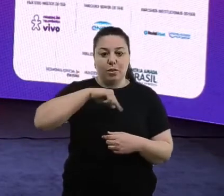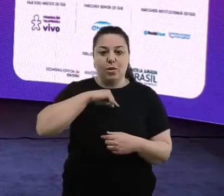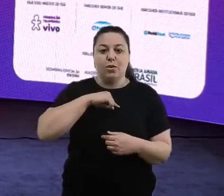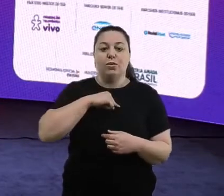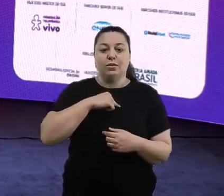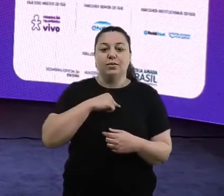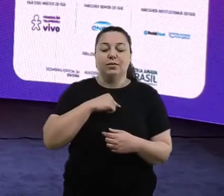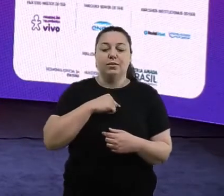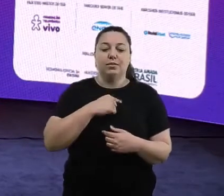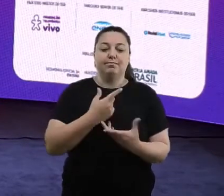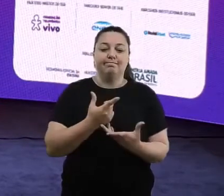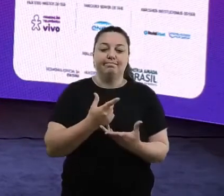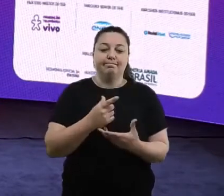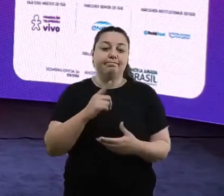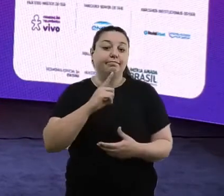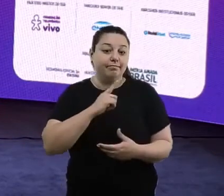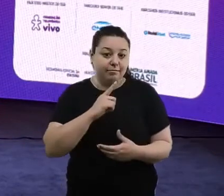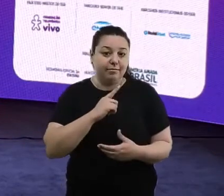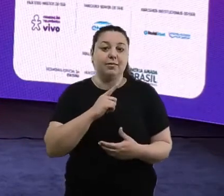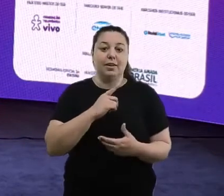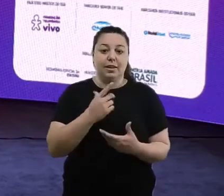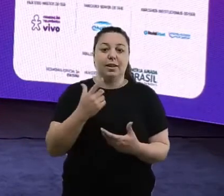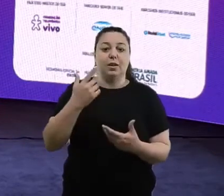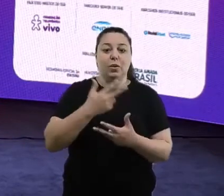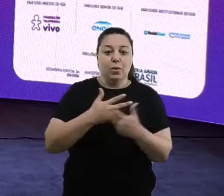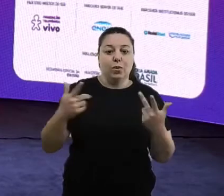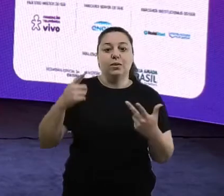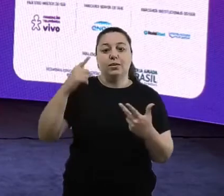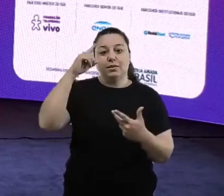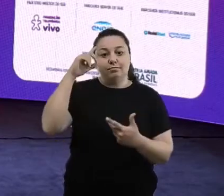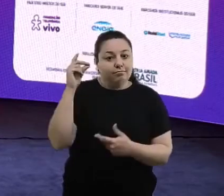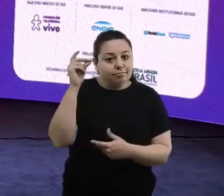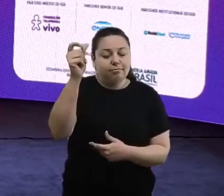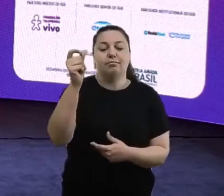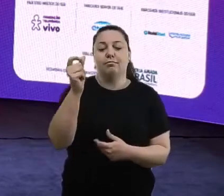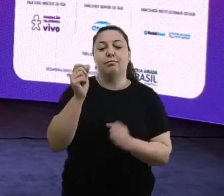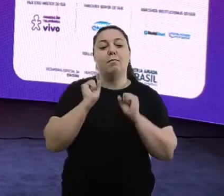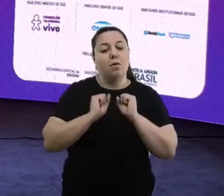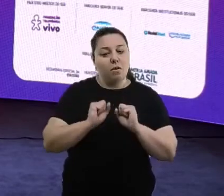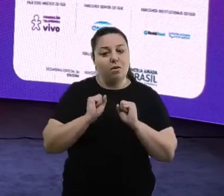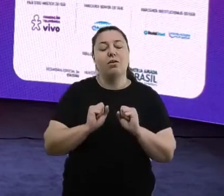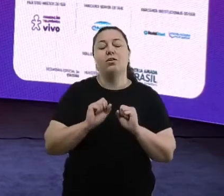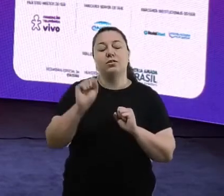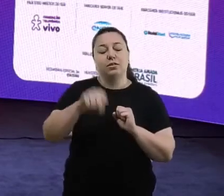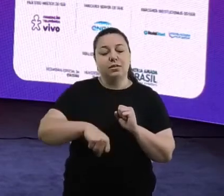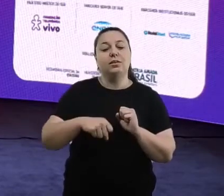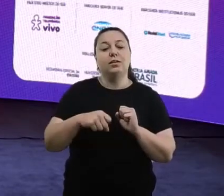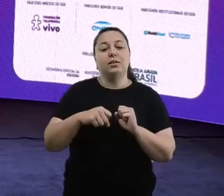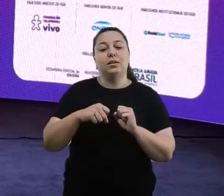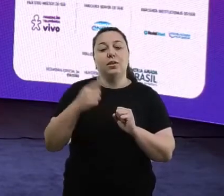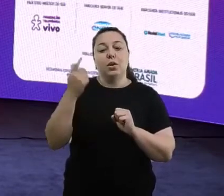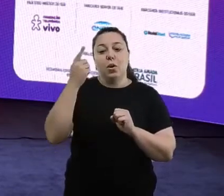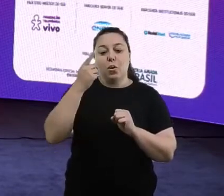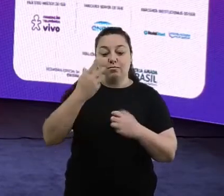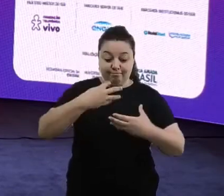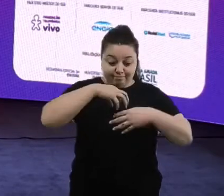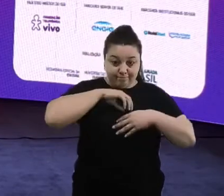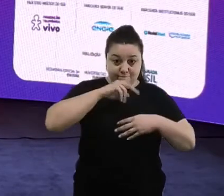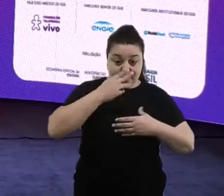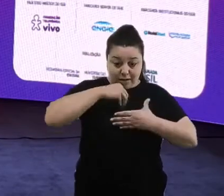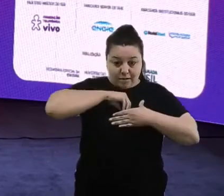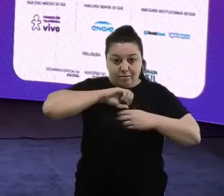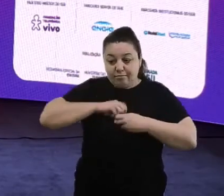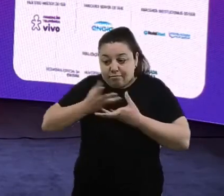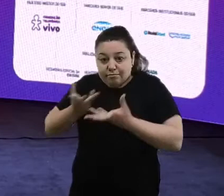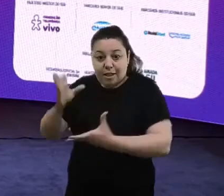aquilo que a gente tem como intuitivo, né, inclusive, ele pode ser trazido para dentro de um projeto de dados, né?